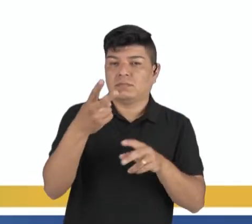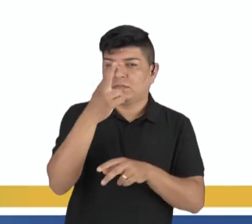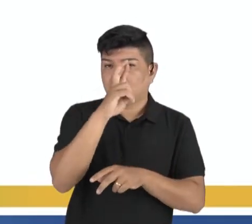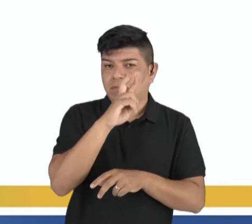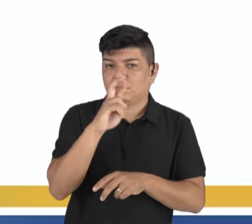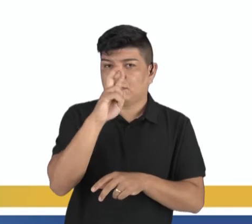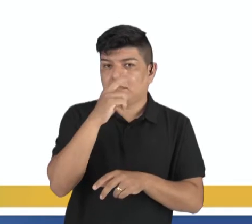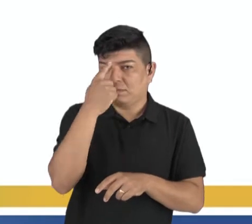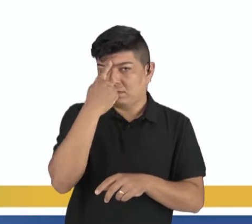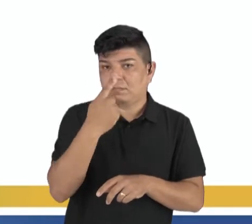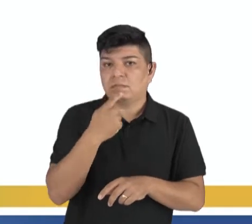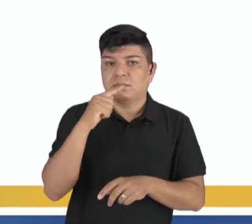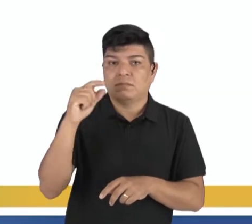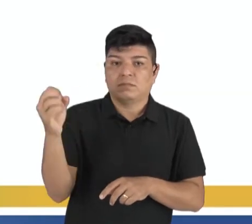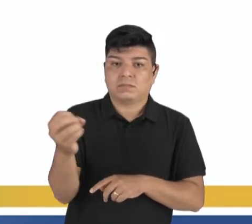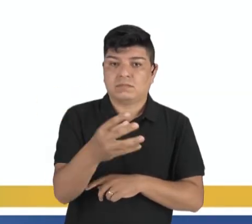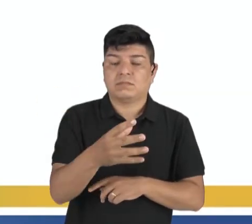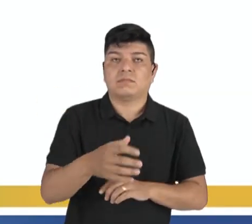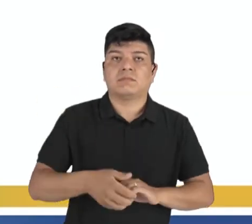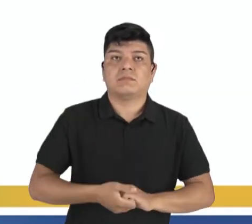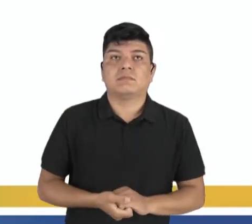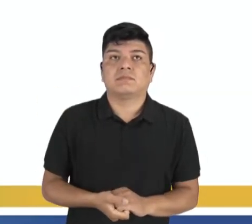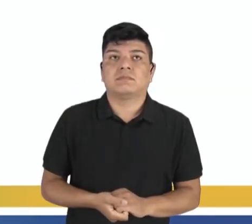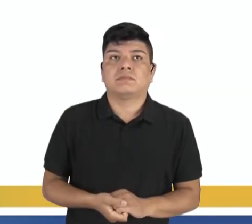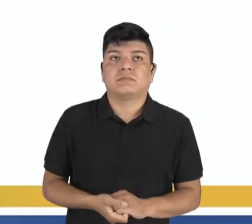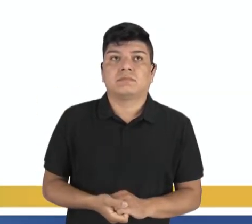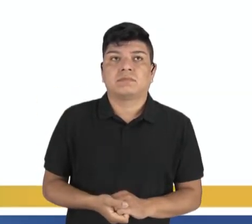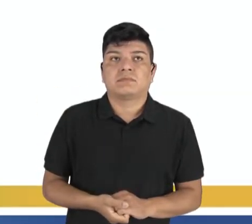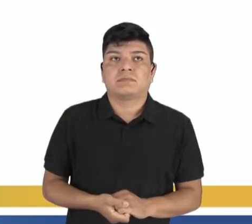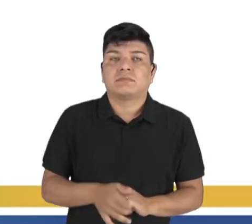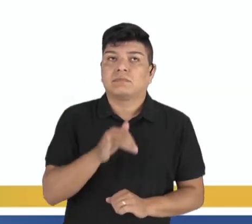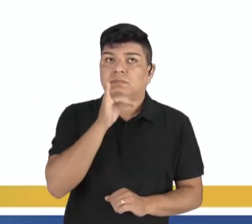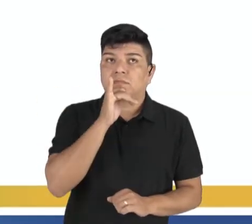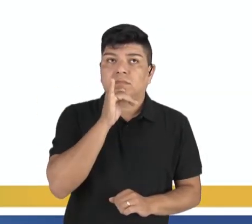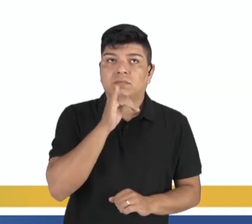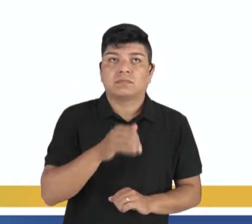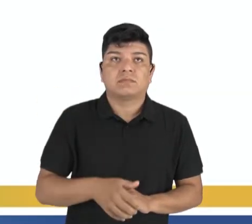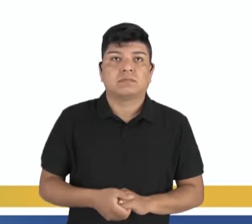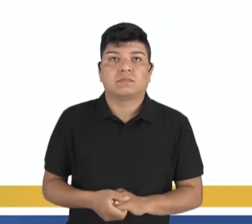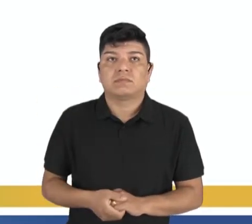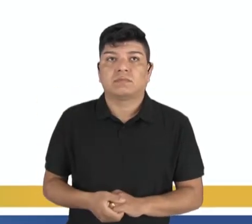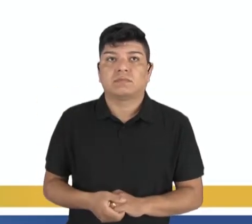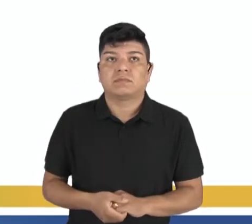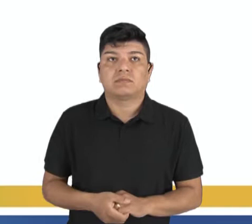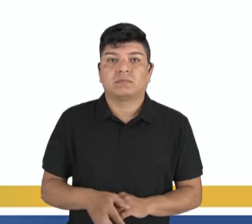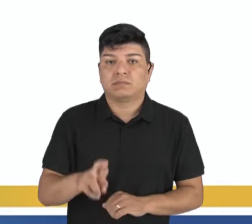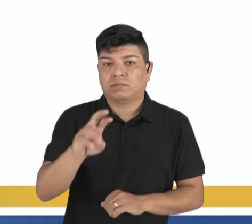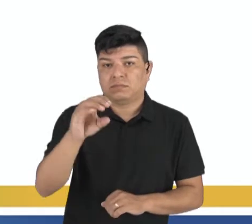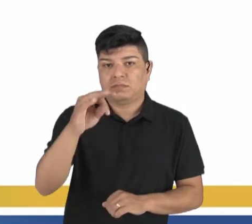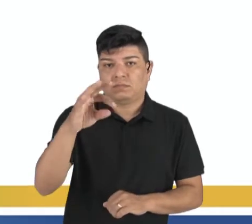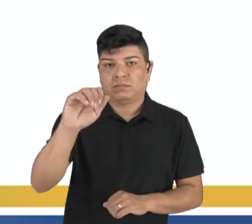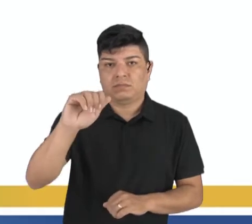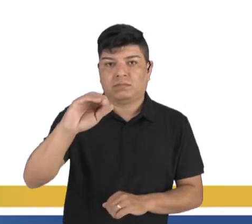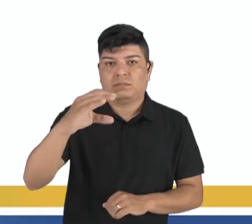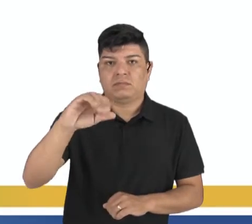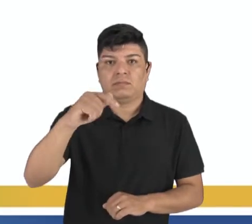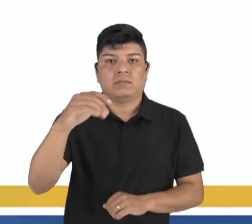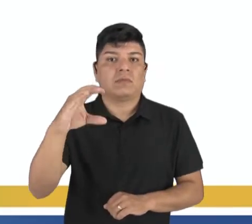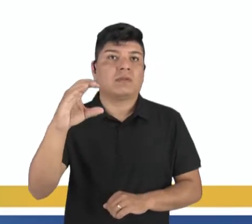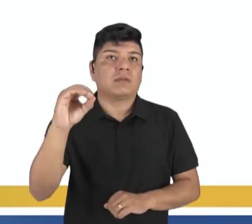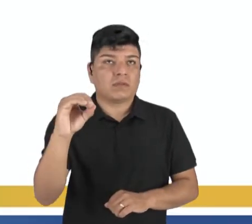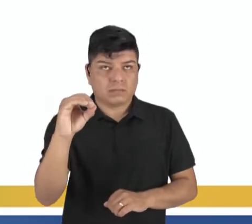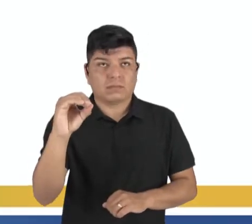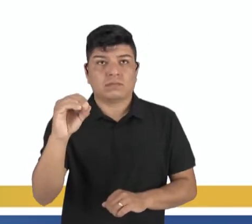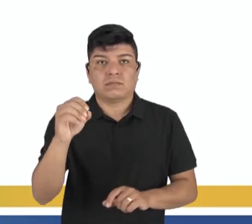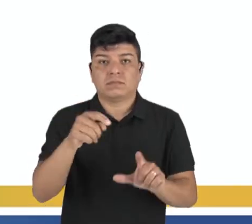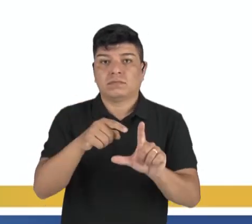observamos a mesma figura numa nova posição e por exemplo rotação de central e medida de